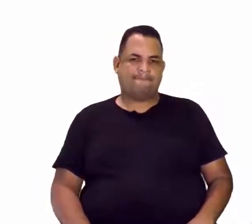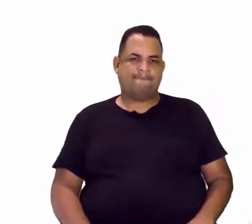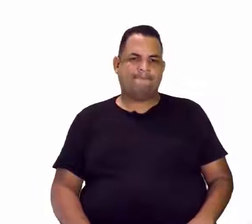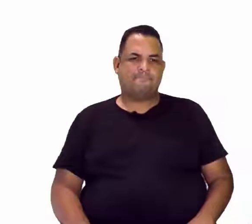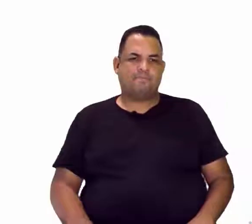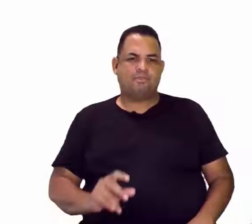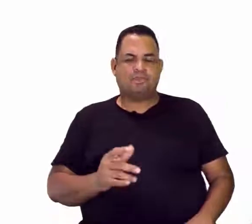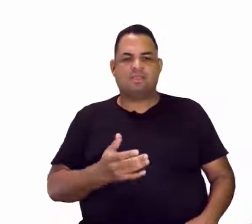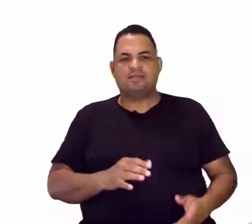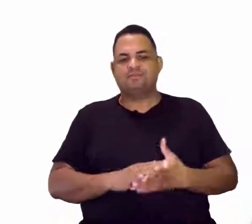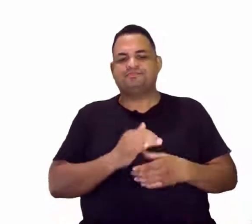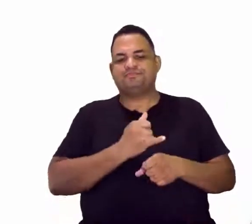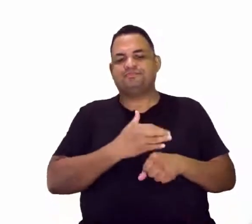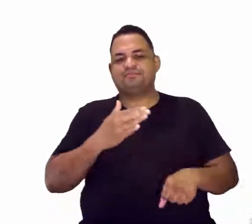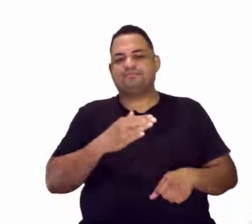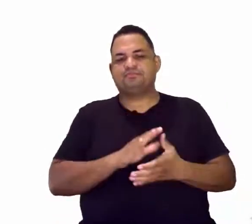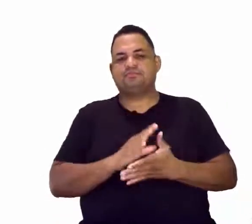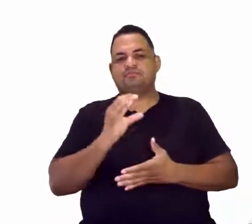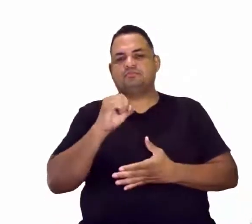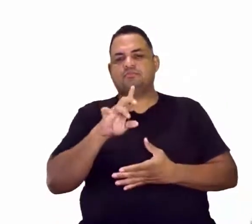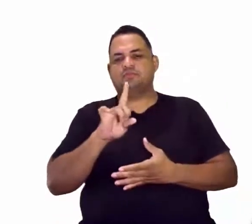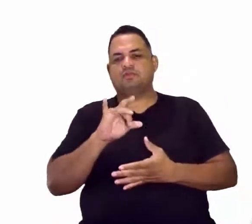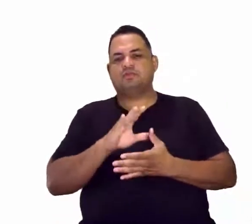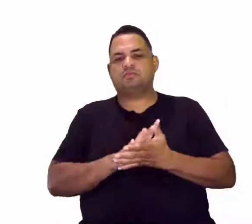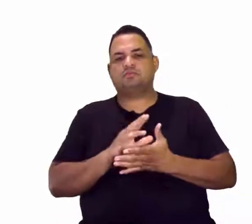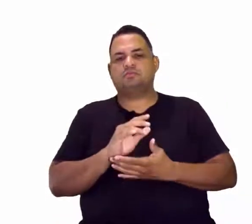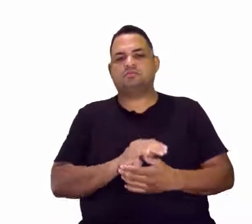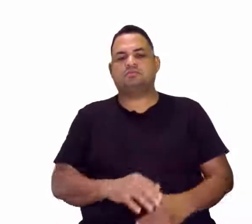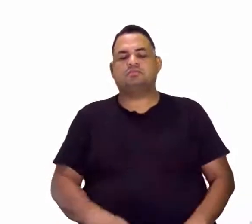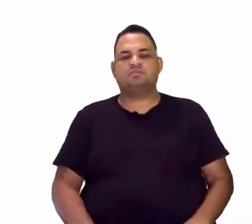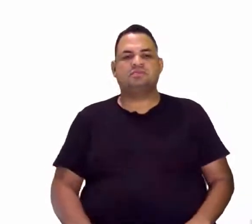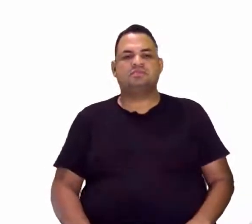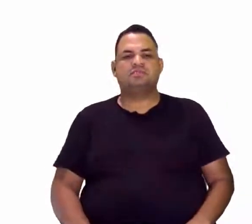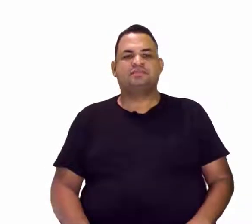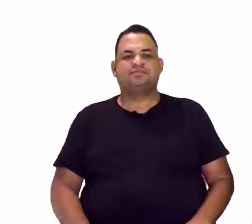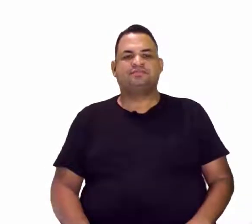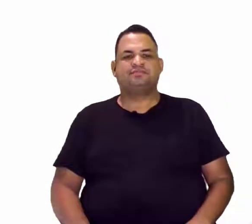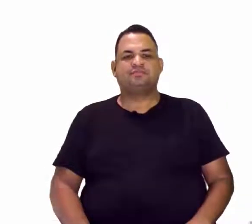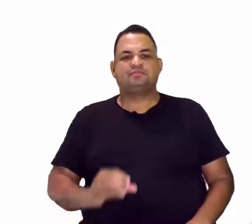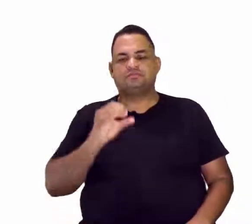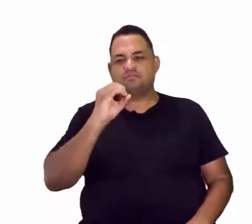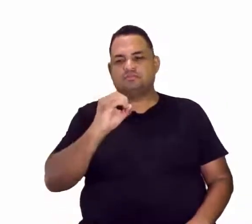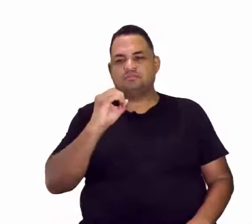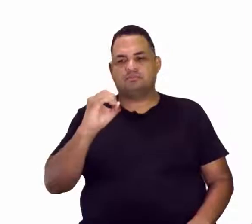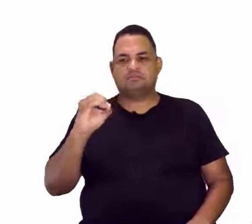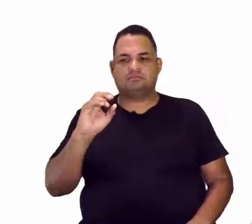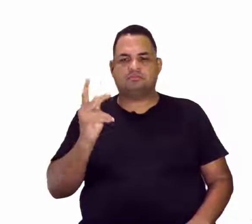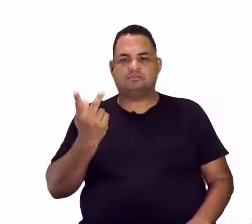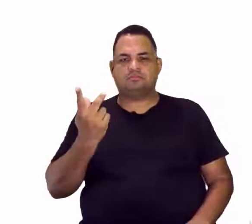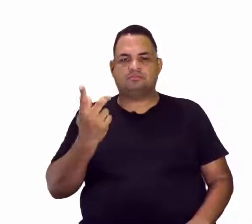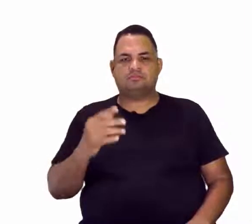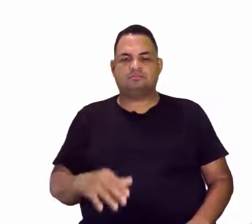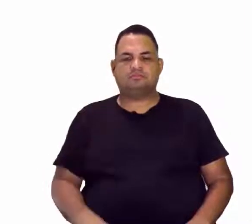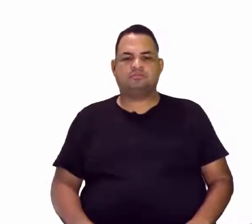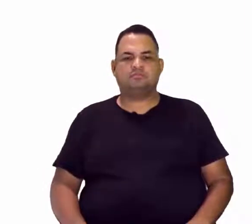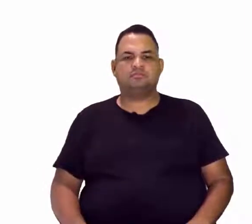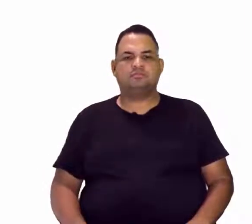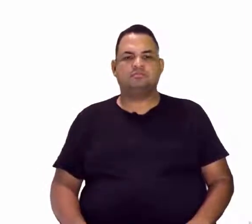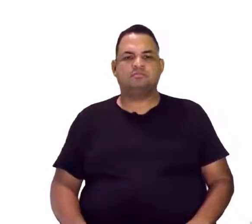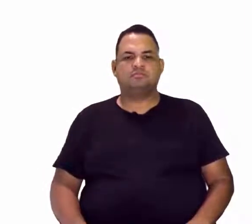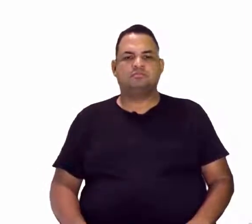esse ácido orgânico aqui, ácido etanóico. Esse OOH, ele vai estar assim, ó,